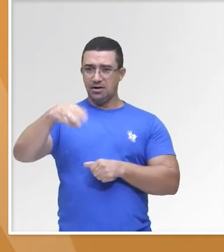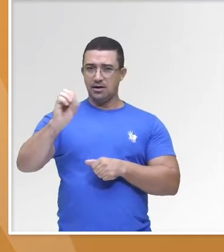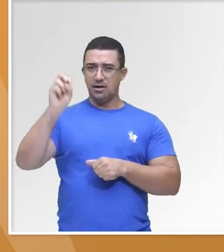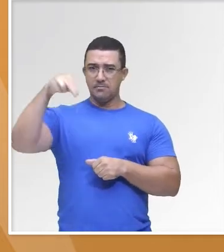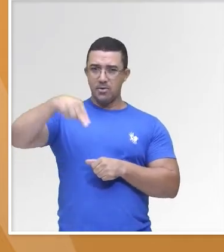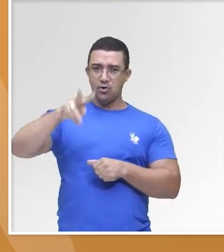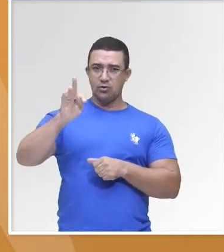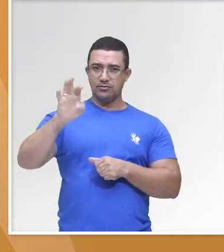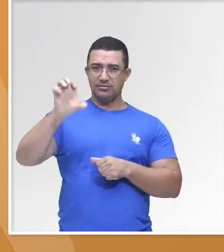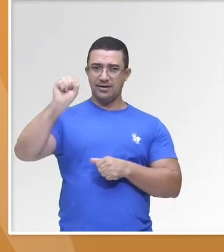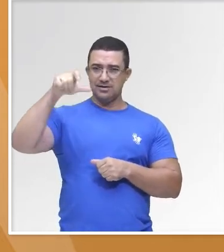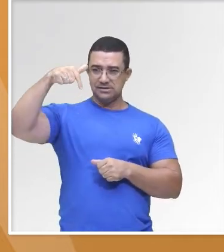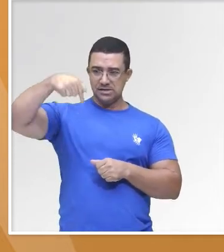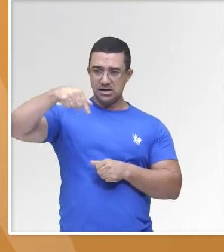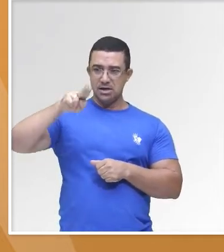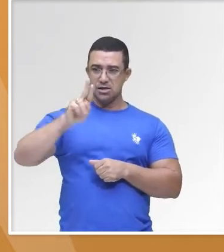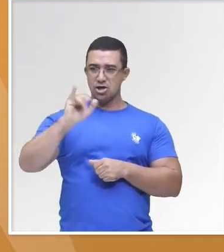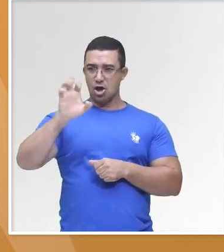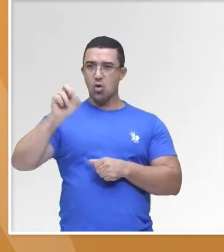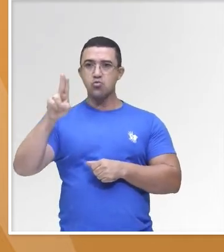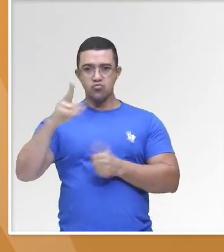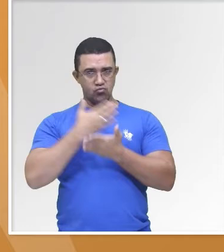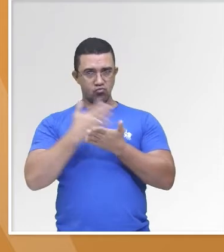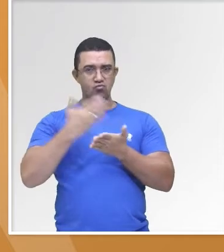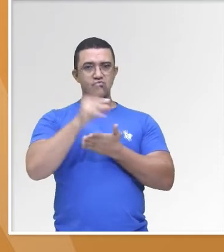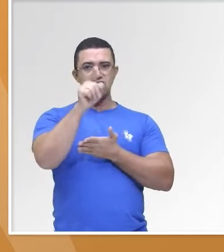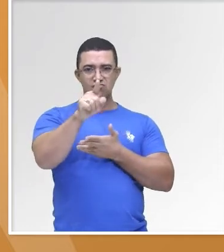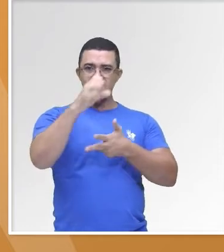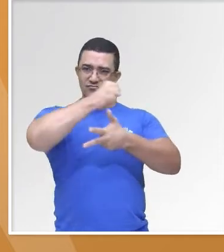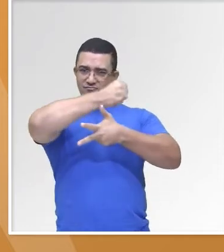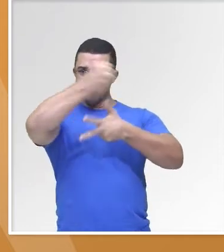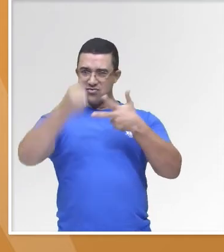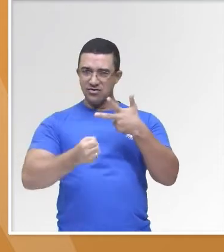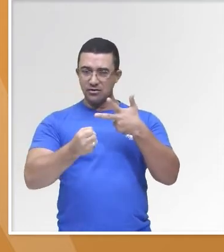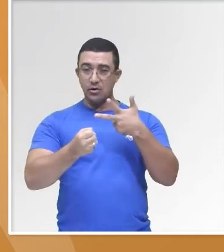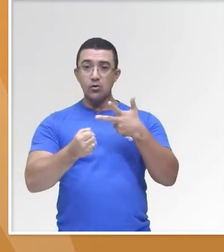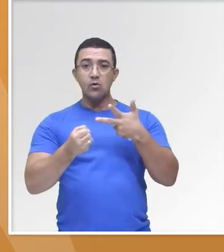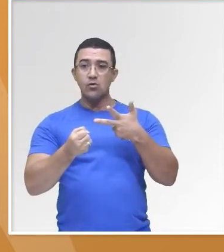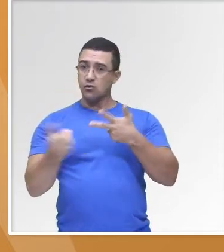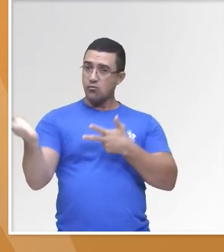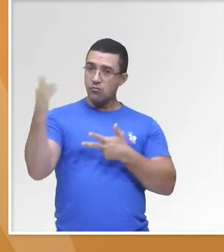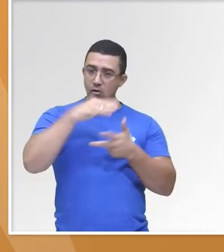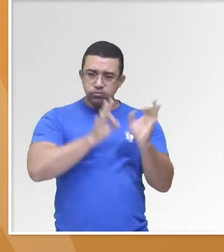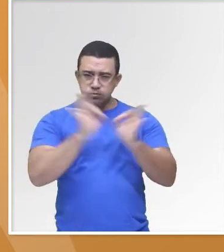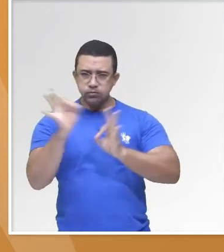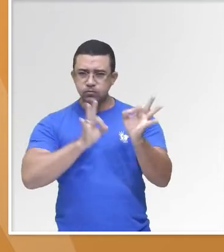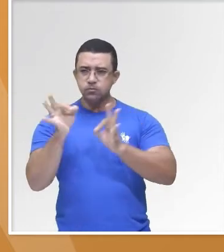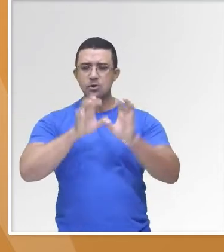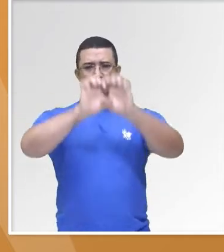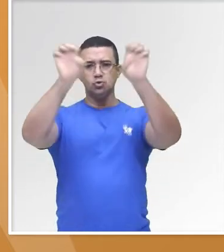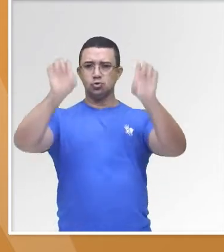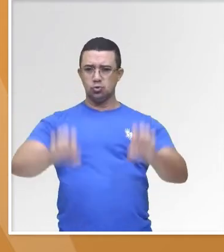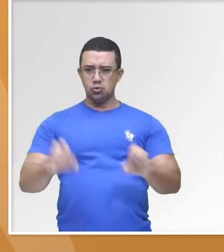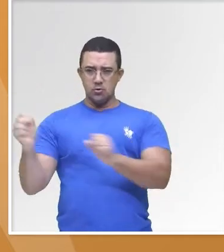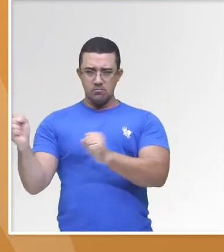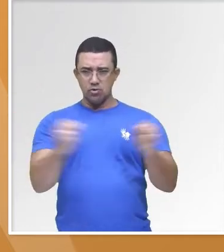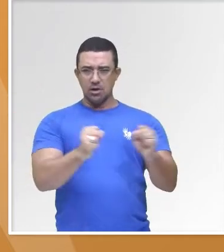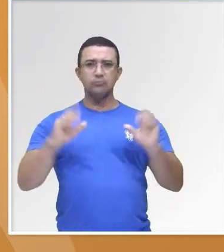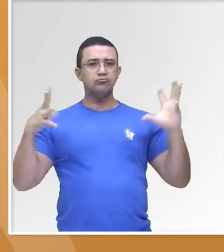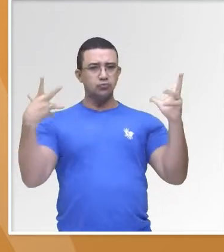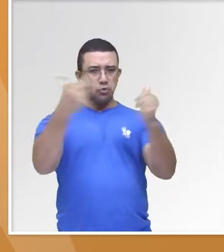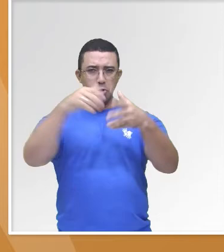do rei, não. Isso não dá certo. Então, vamos criar uma estrutura de poder onde todos possam